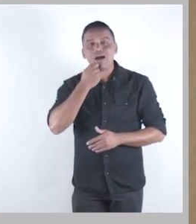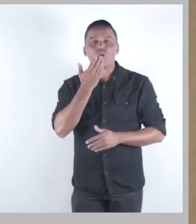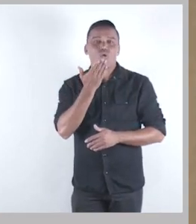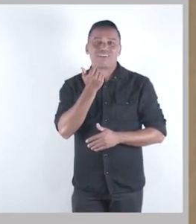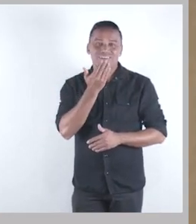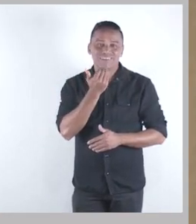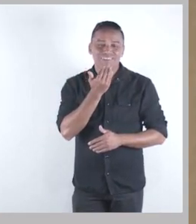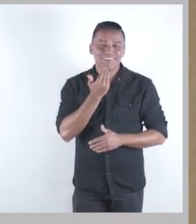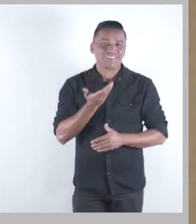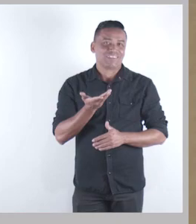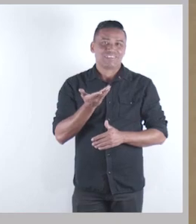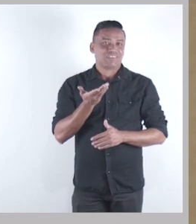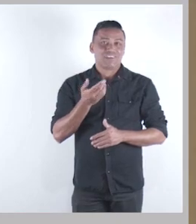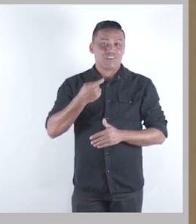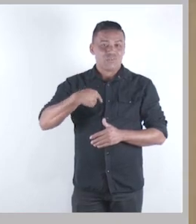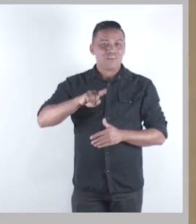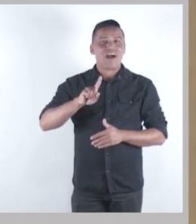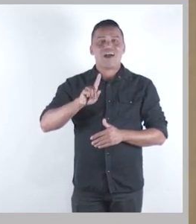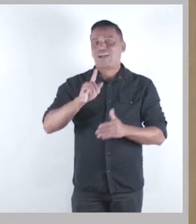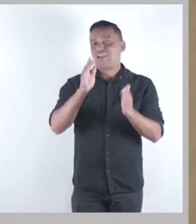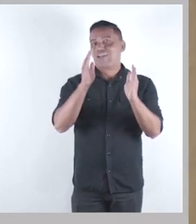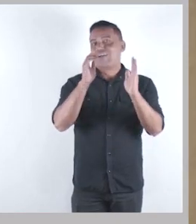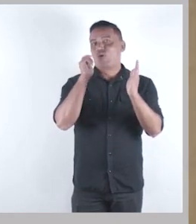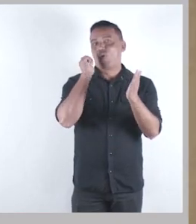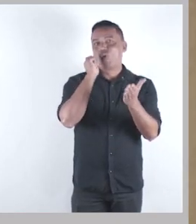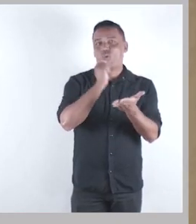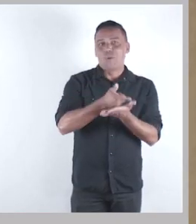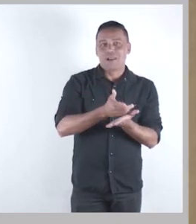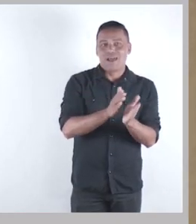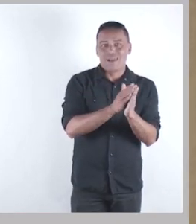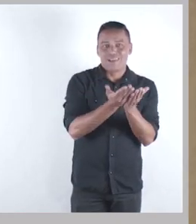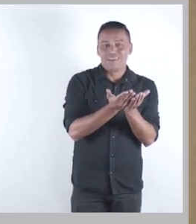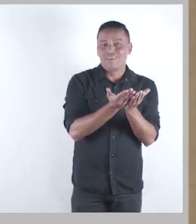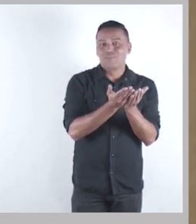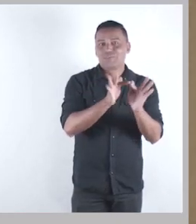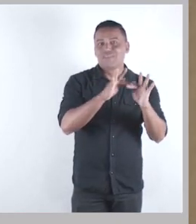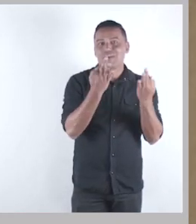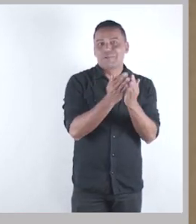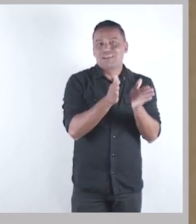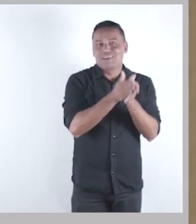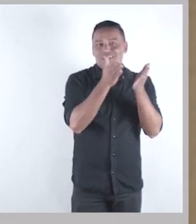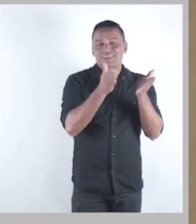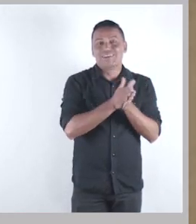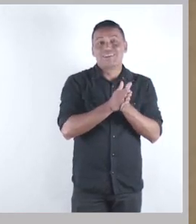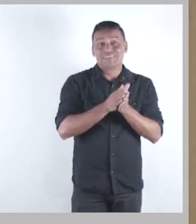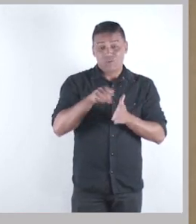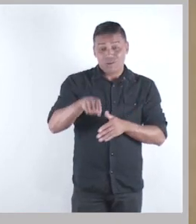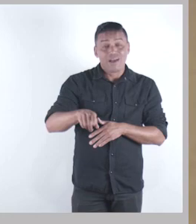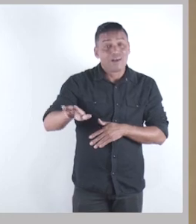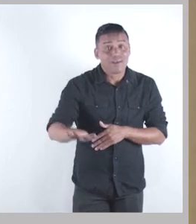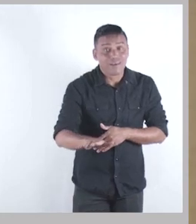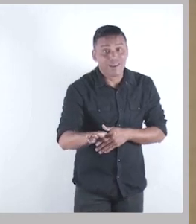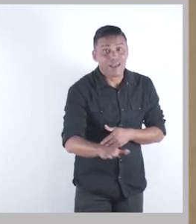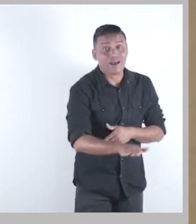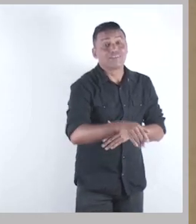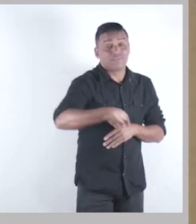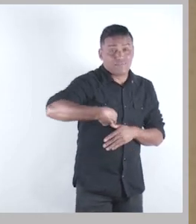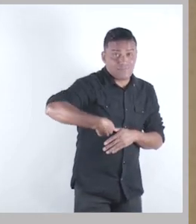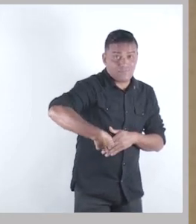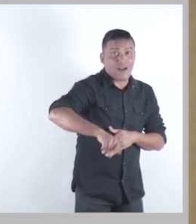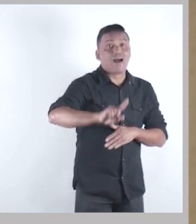prioriza... Não vai priorizar essas coisas a família mais pobre. Então, há muitas crianças que vão à escola, de